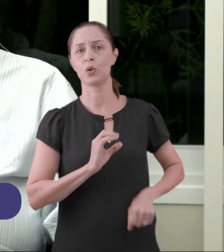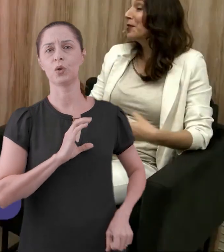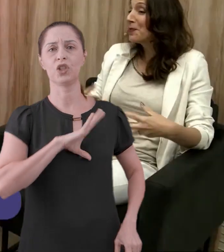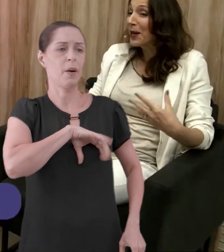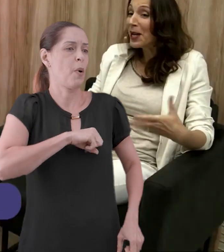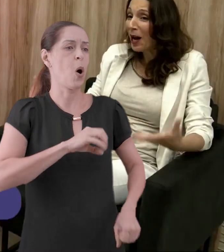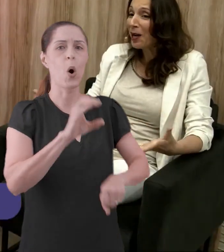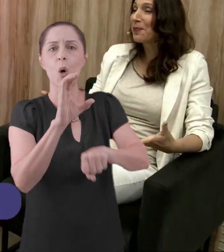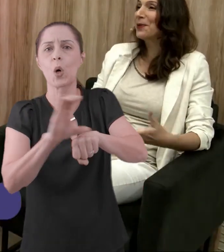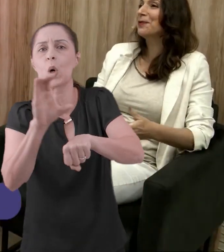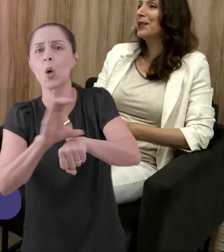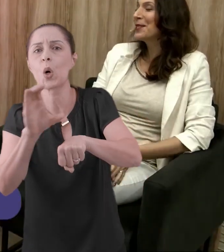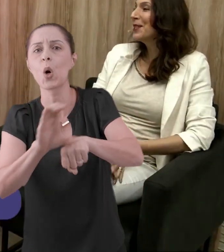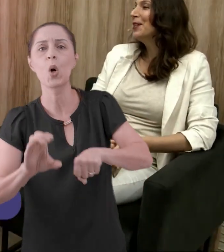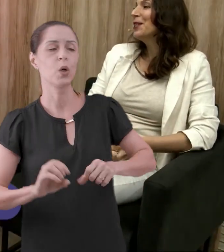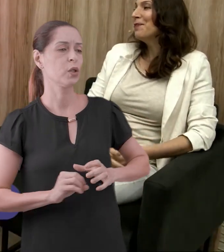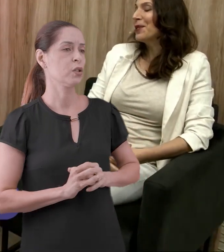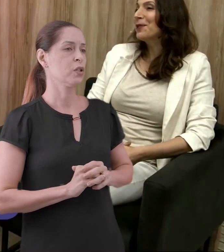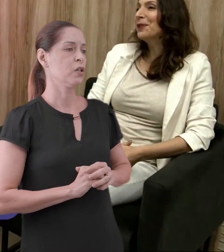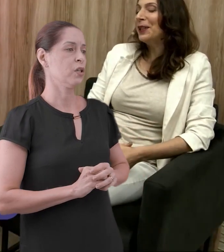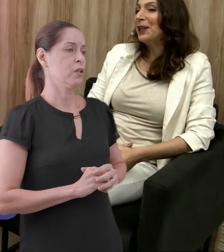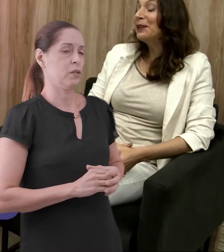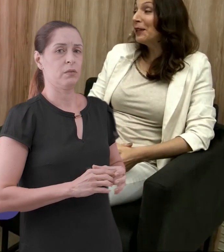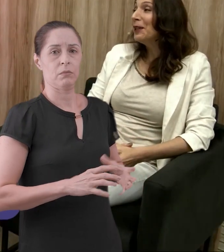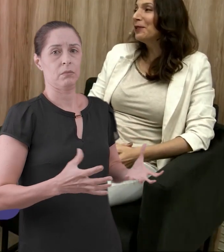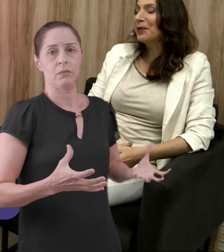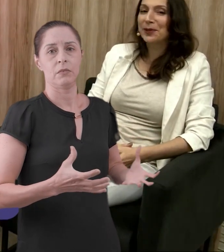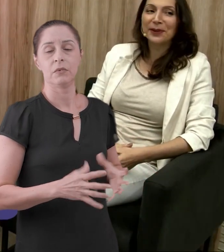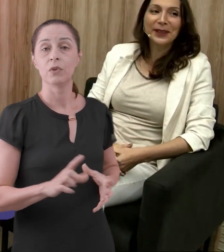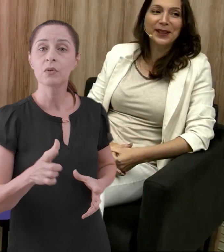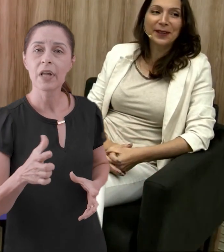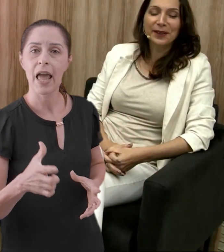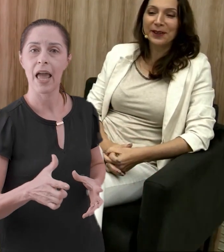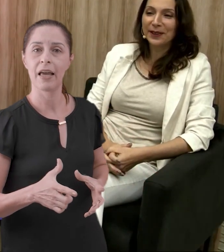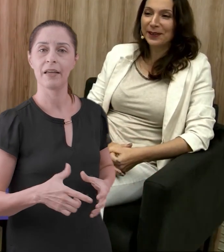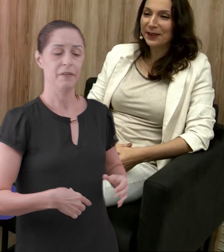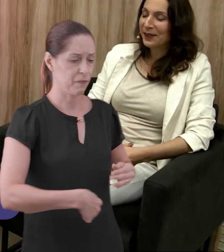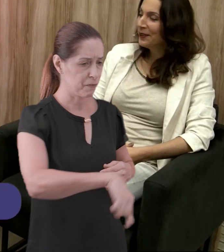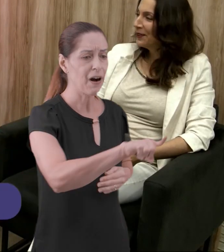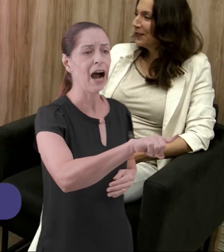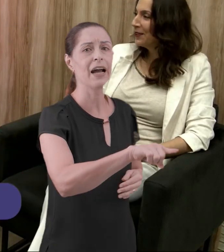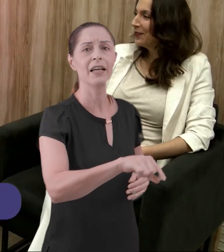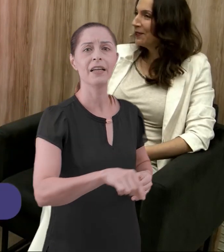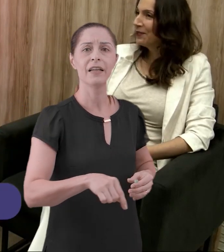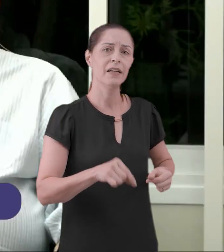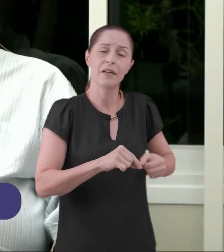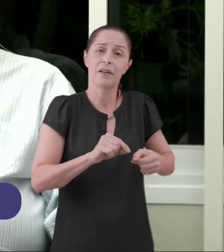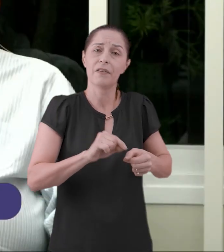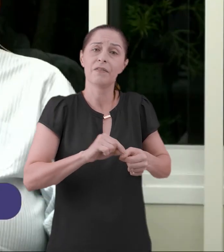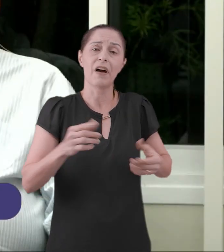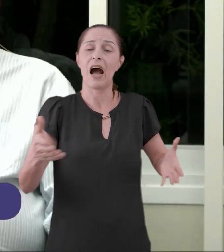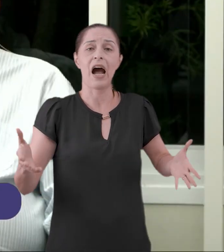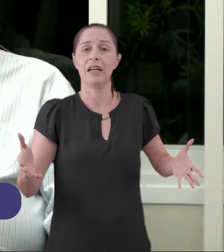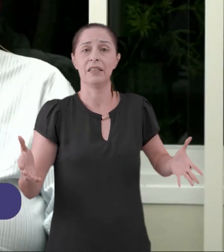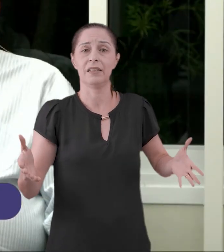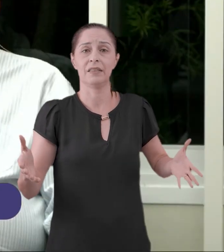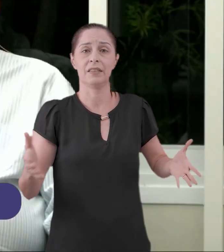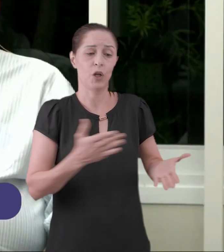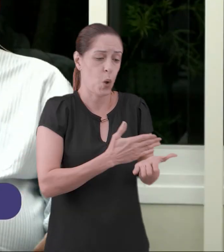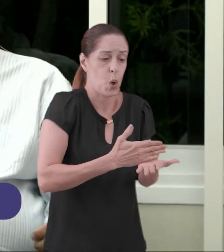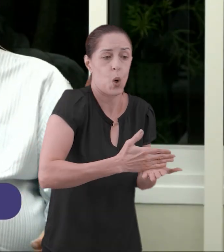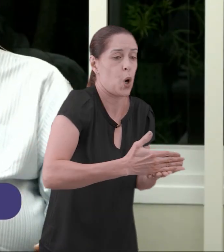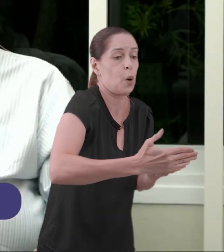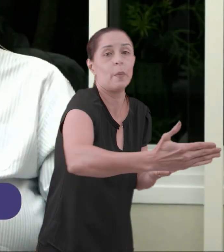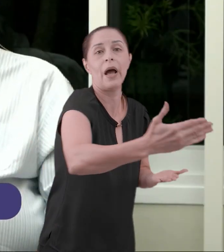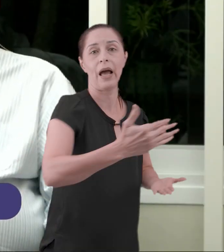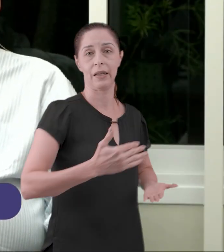gente aprendesse mais rápido, mas não tem. É treino mesmo, né? Eu digo o seguinte, que a vida